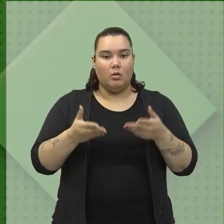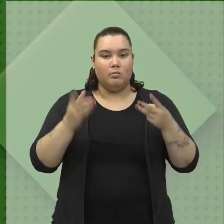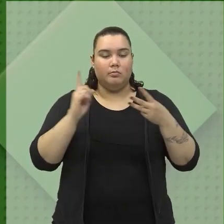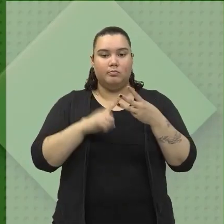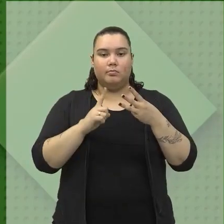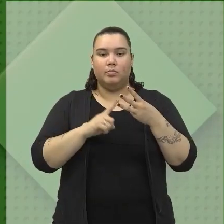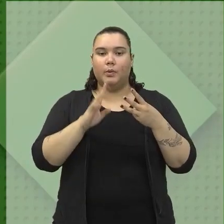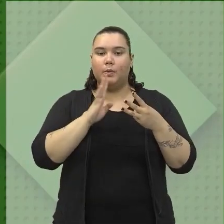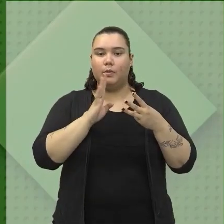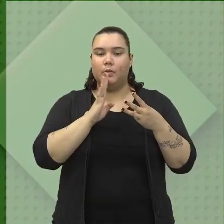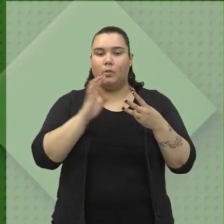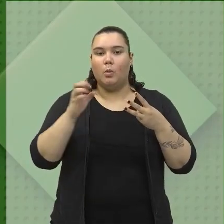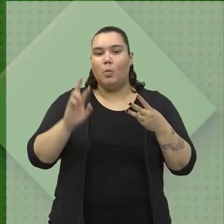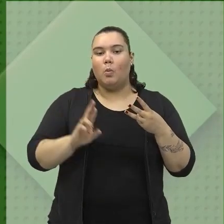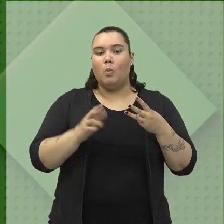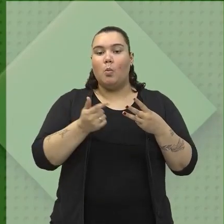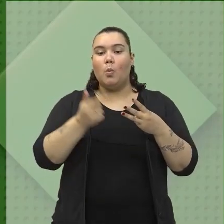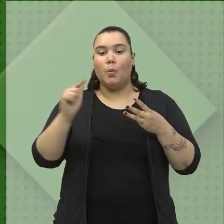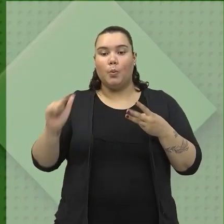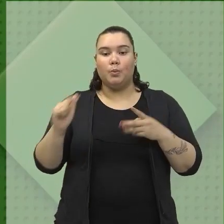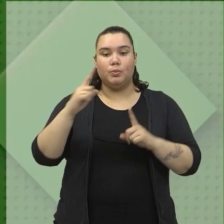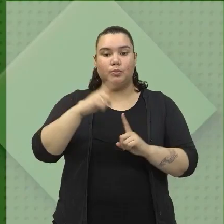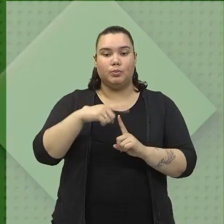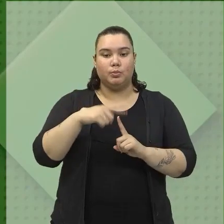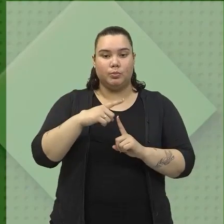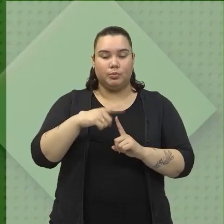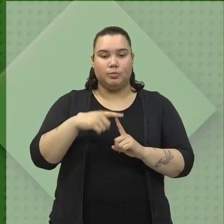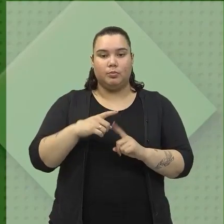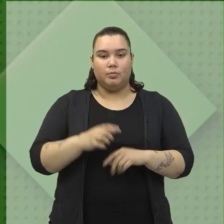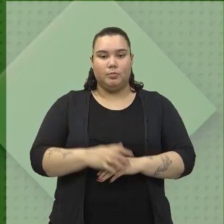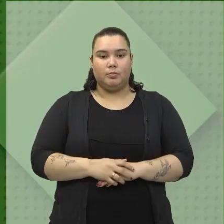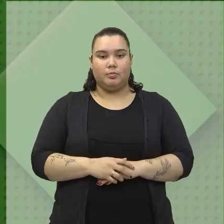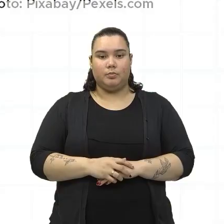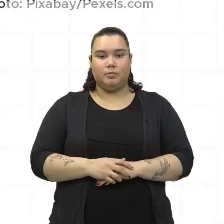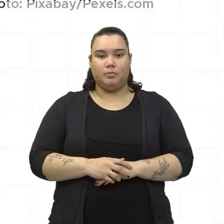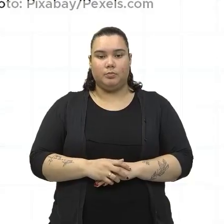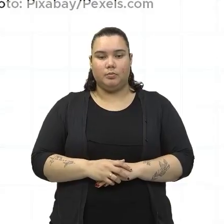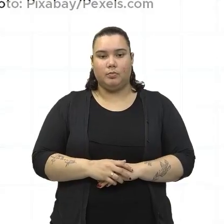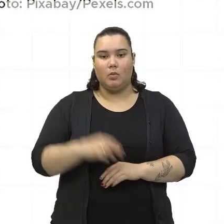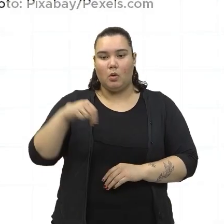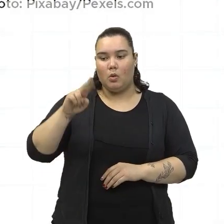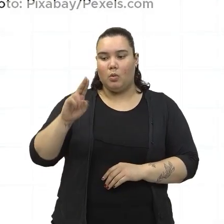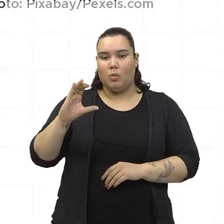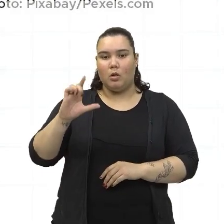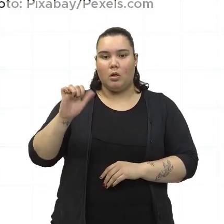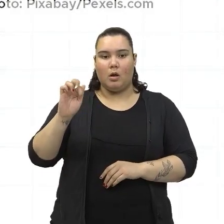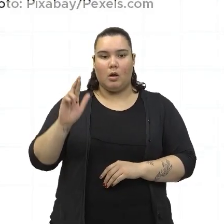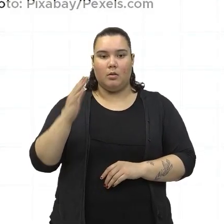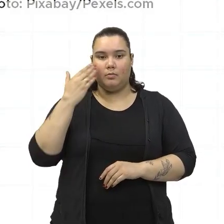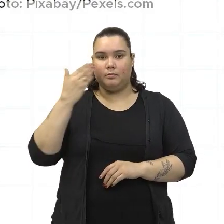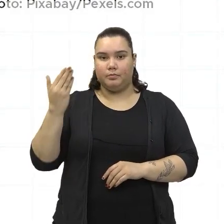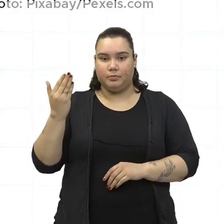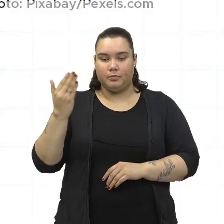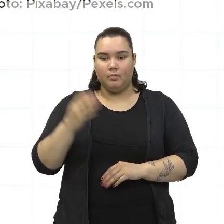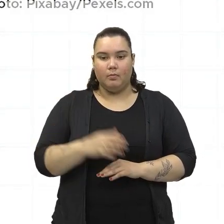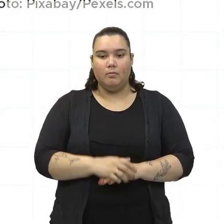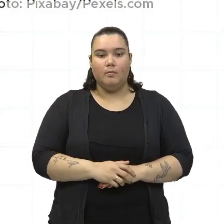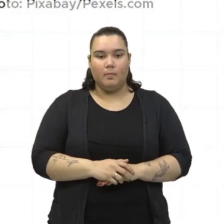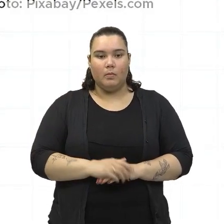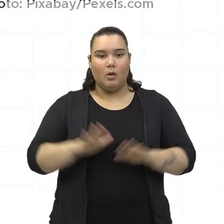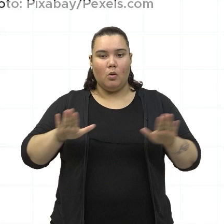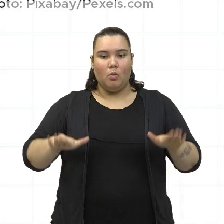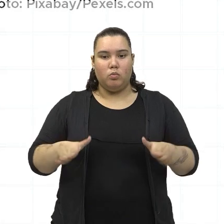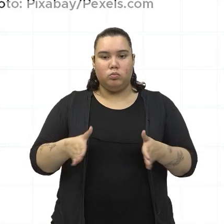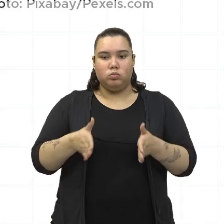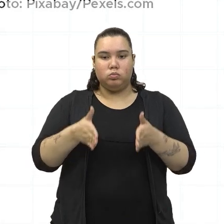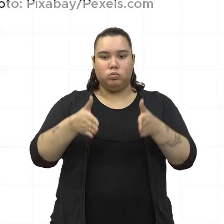vai conhecer aí uma nova usina de eletricidade, que são as usinas nucleares. A usina nuclear, ela